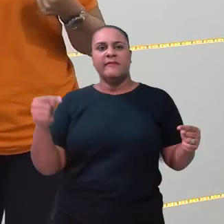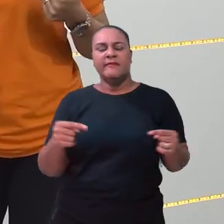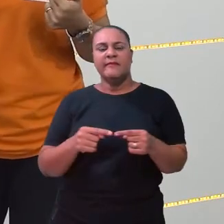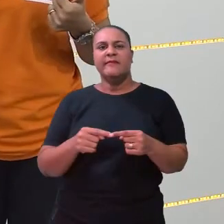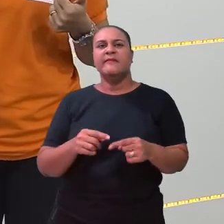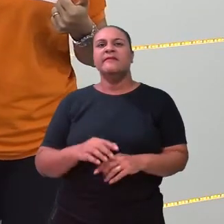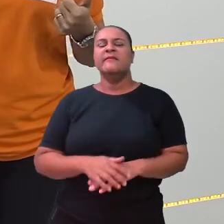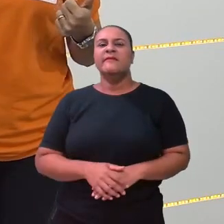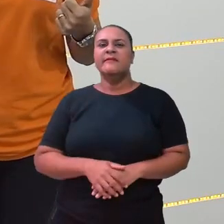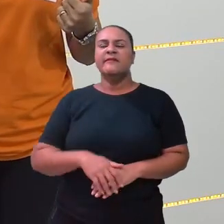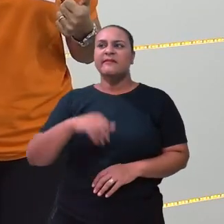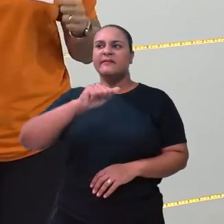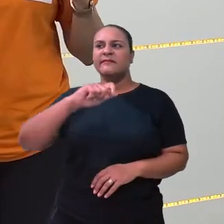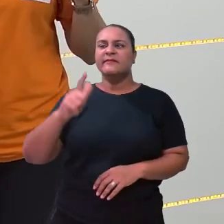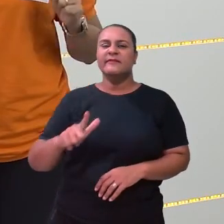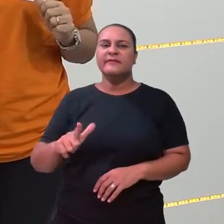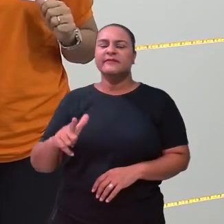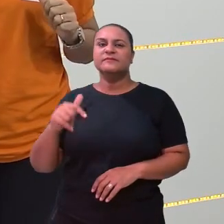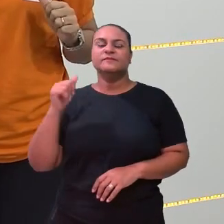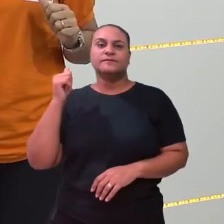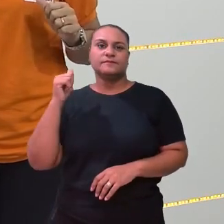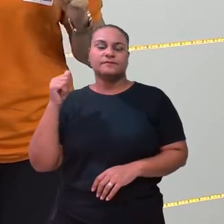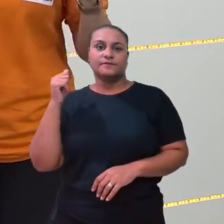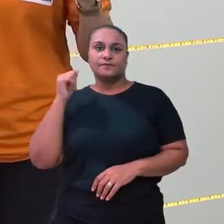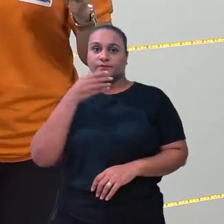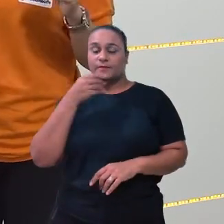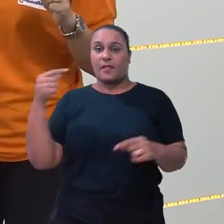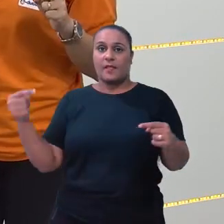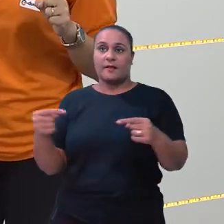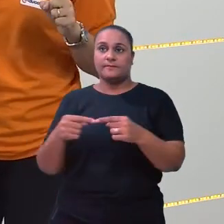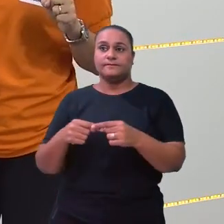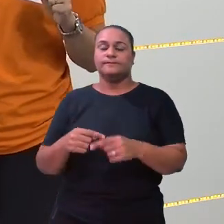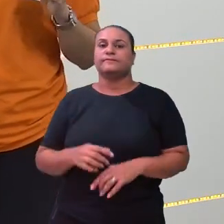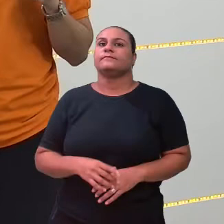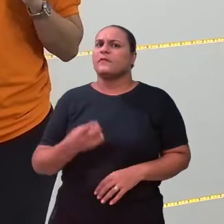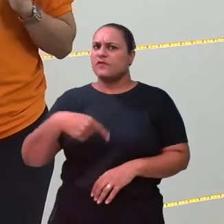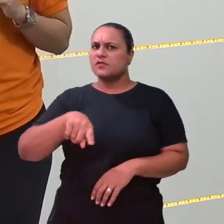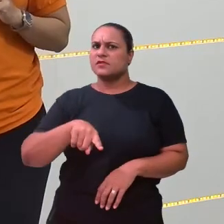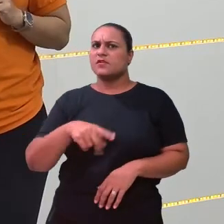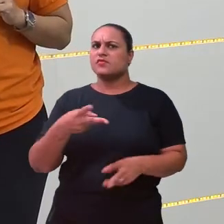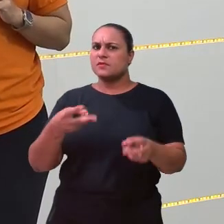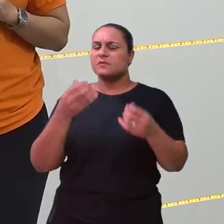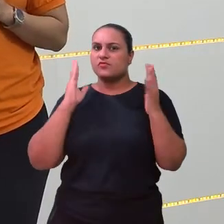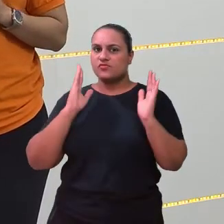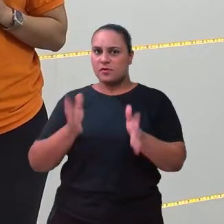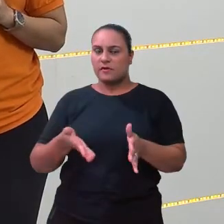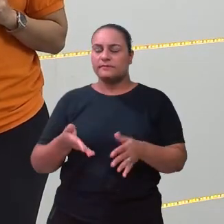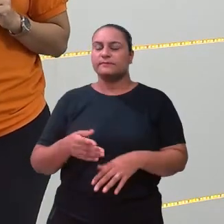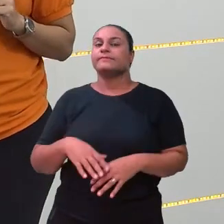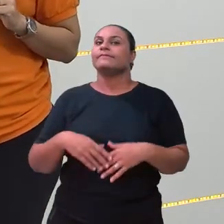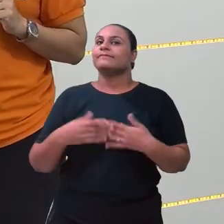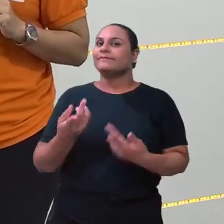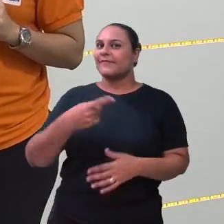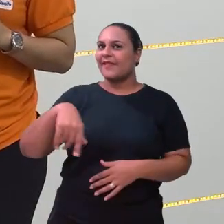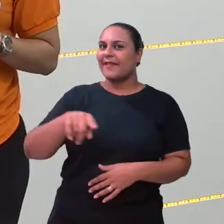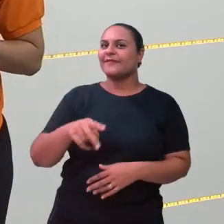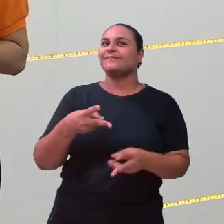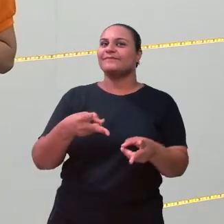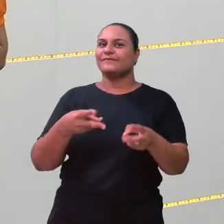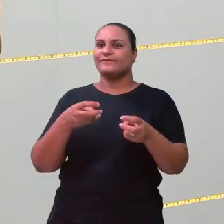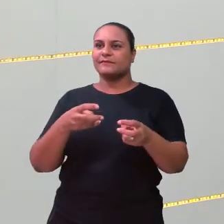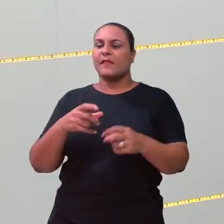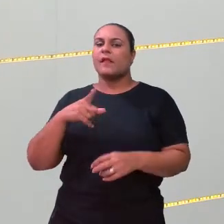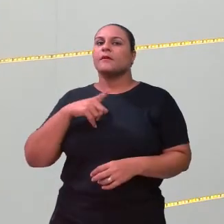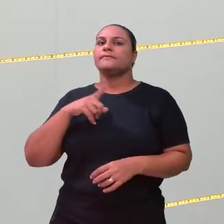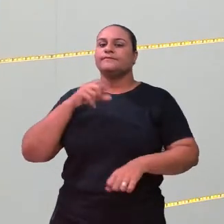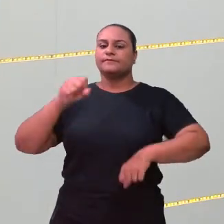conseguiram identificar? Vamos verificar? Então, olha só. Como vocês puderam identificar, eu tenho aqui que